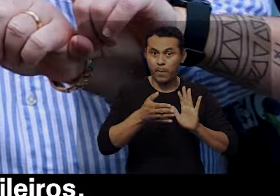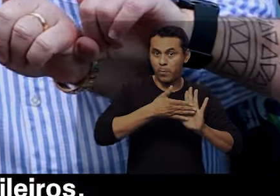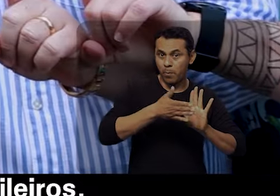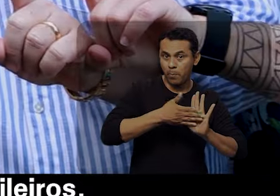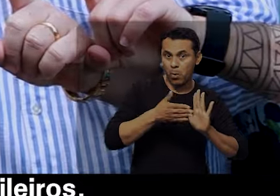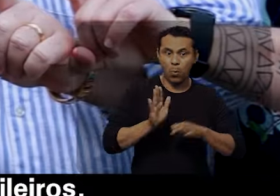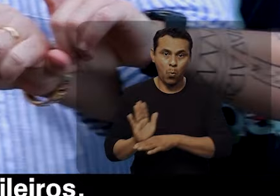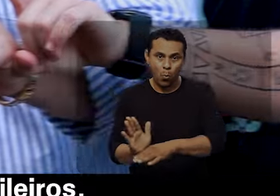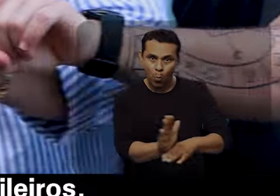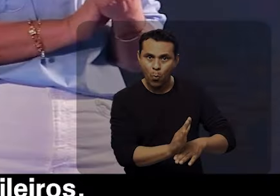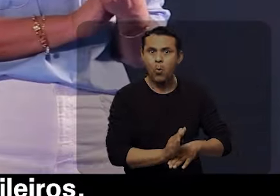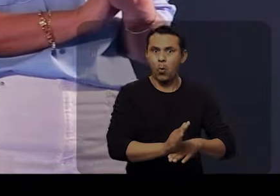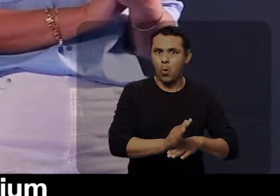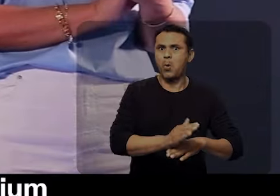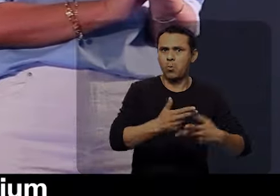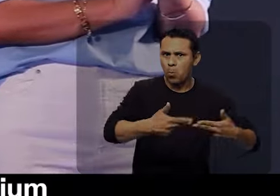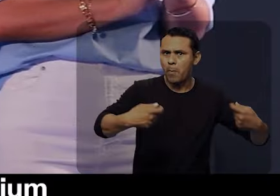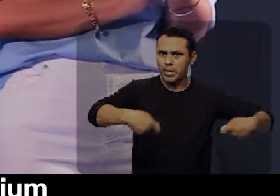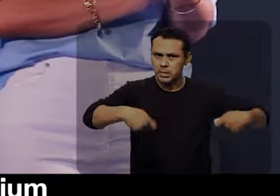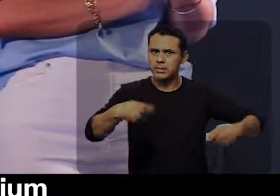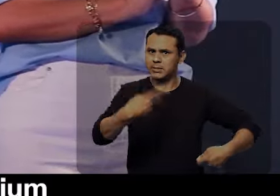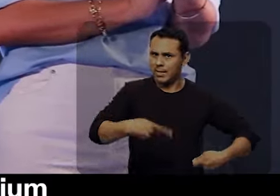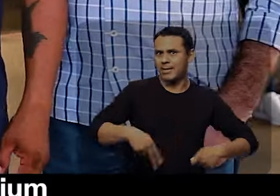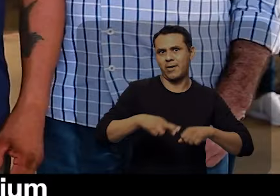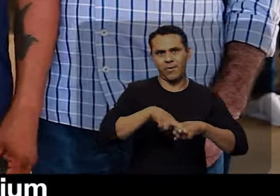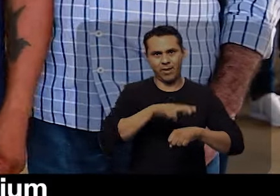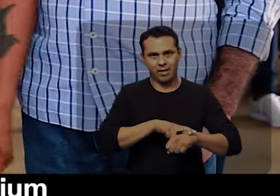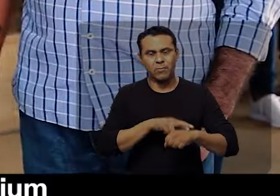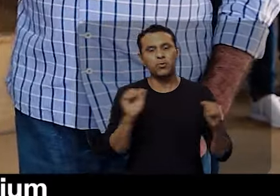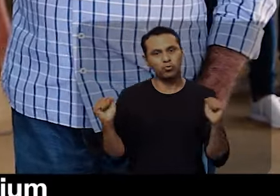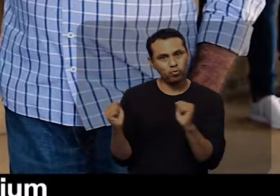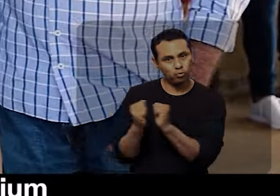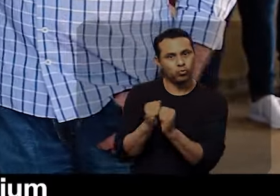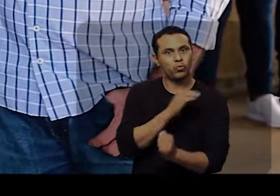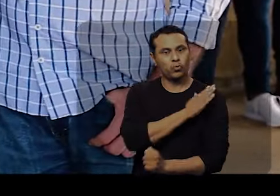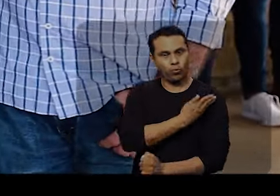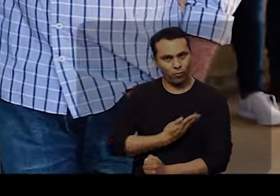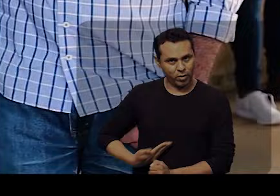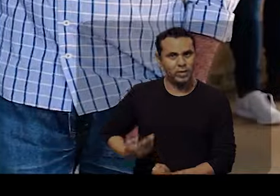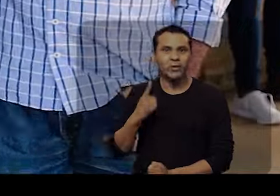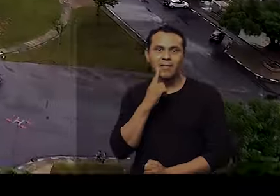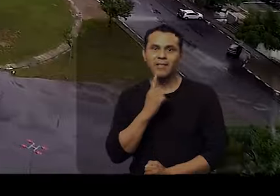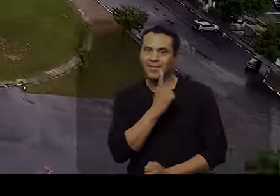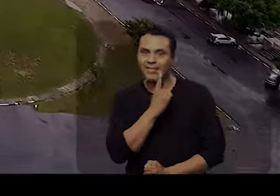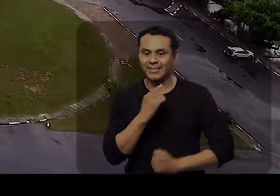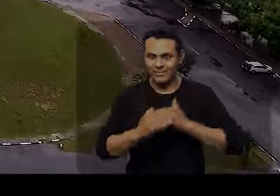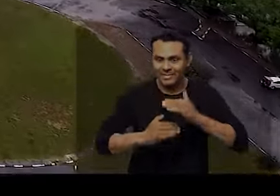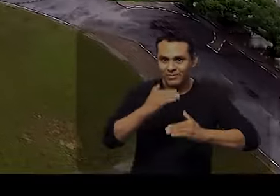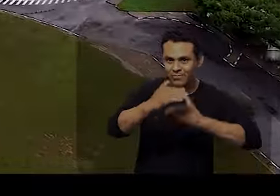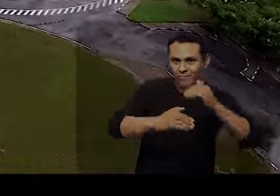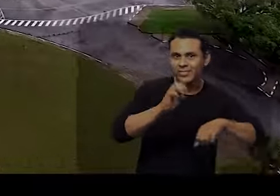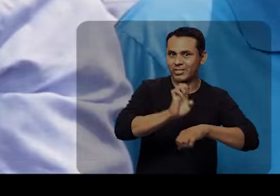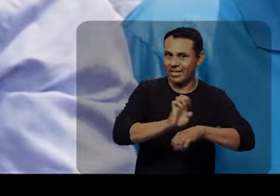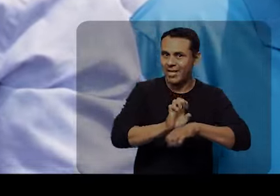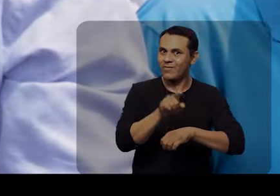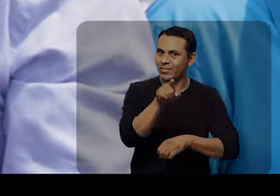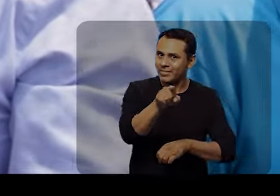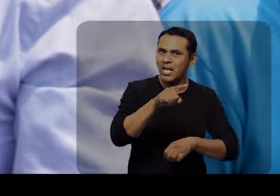verdadeiras necessidades dos brasileiros. Trabalhar por Roraima junto com Antônio Denário é desenvolver o Estado